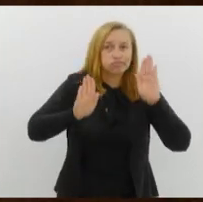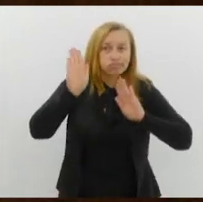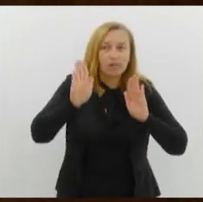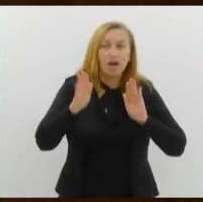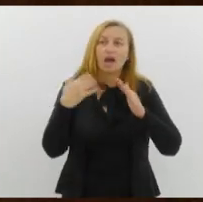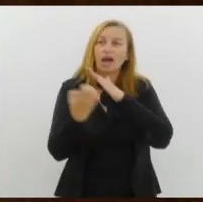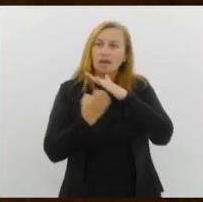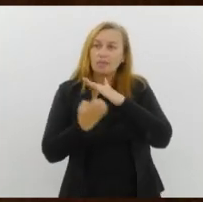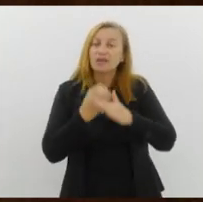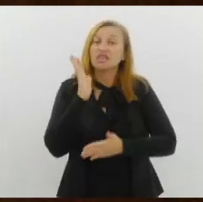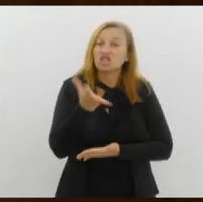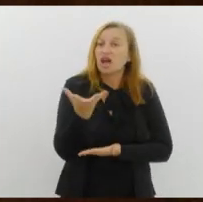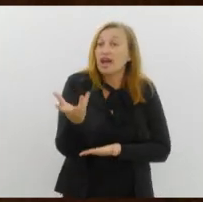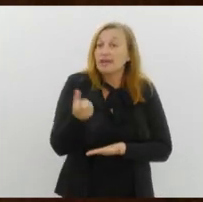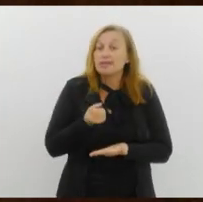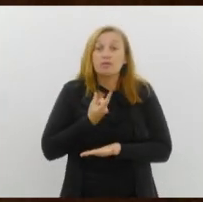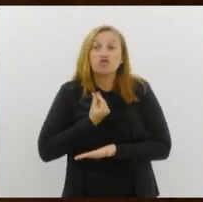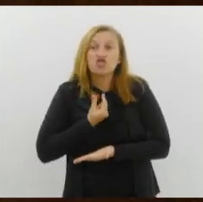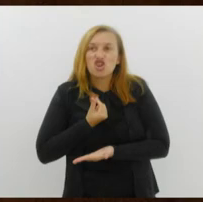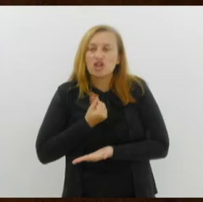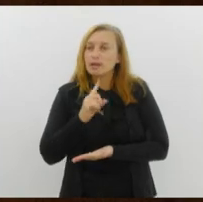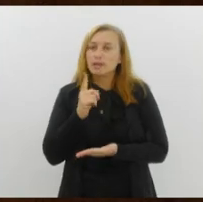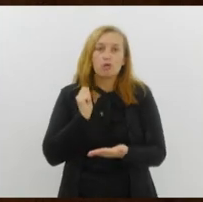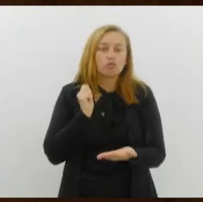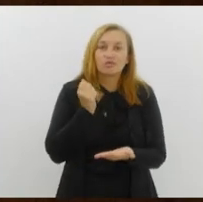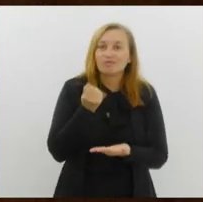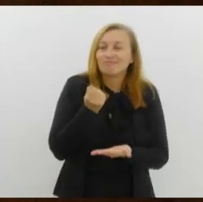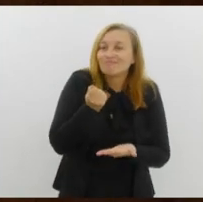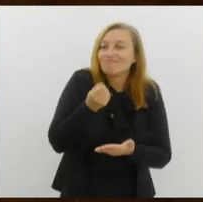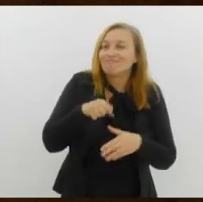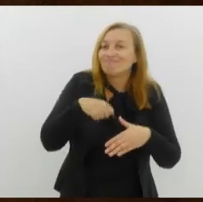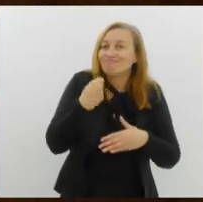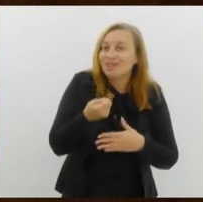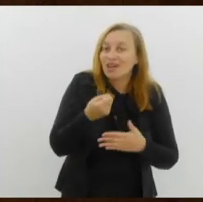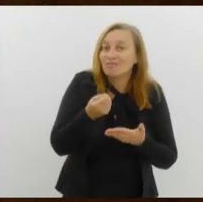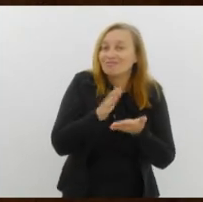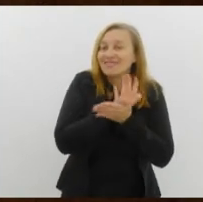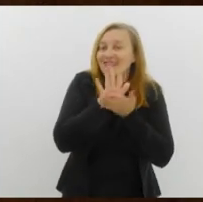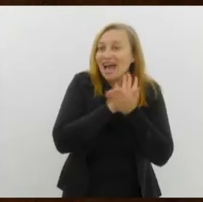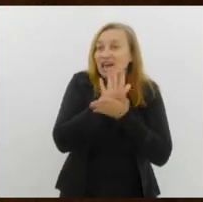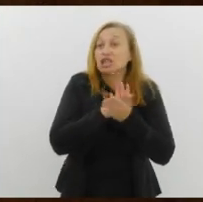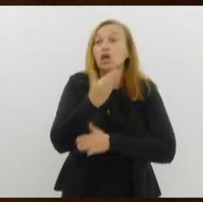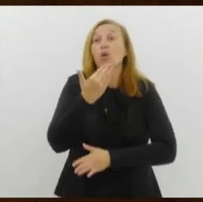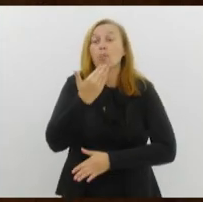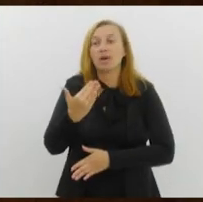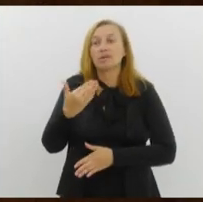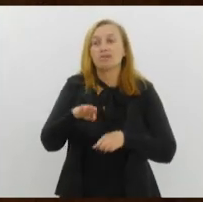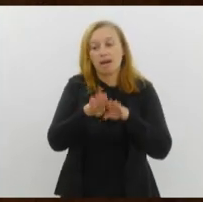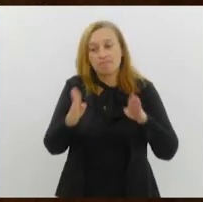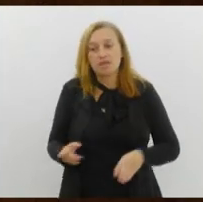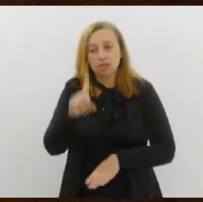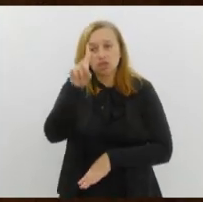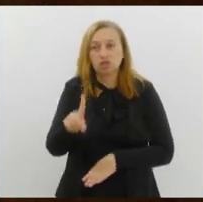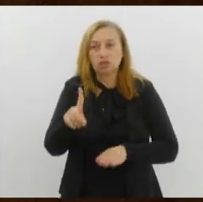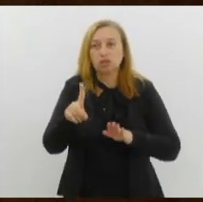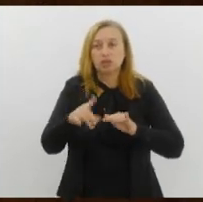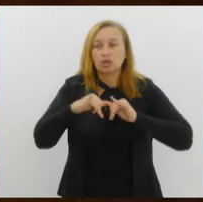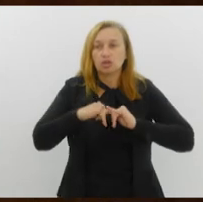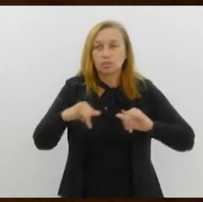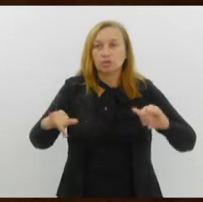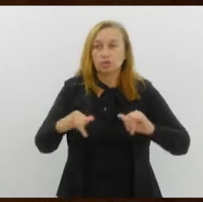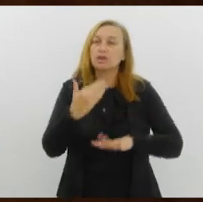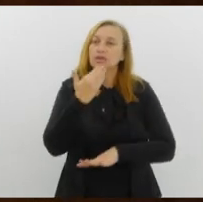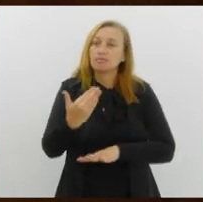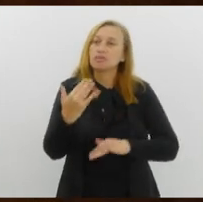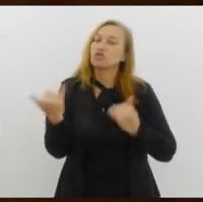empresa já recebeu e não entregaram absolutamente nada. Então, eu peço à mesa diretora que publique esse pedido